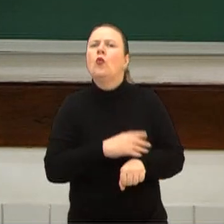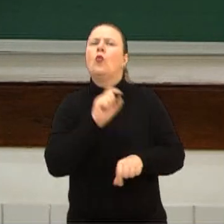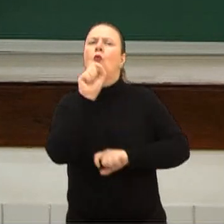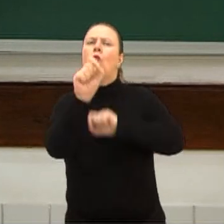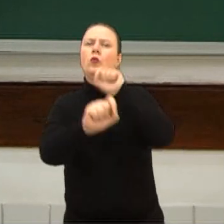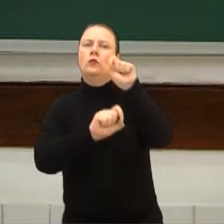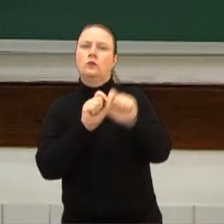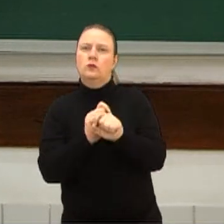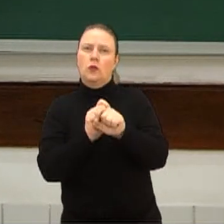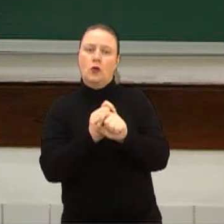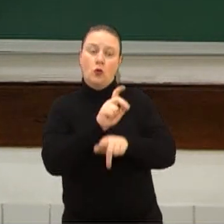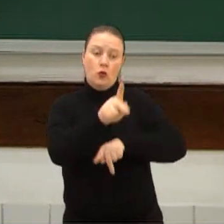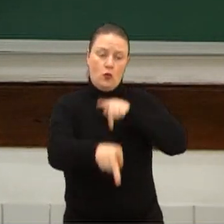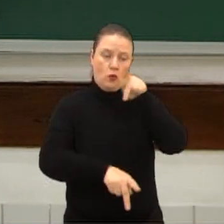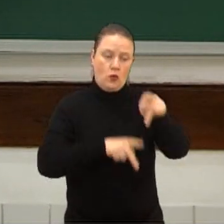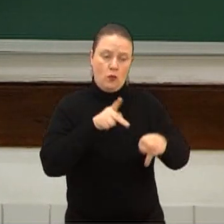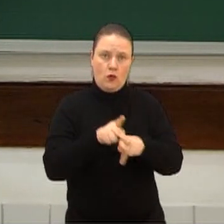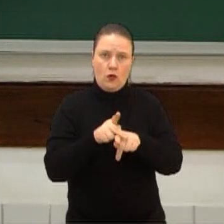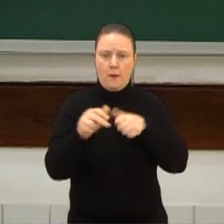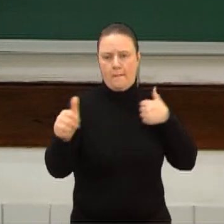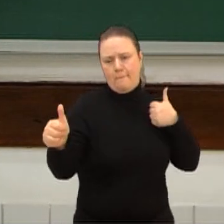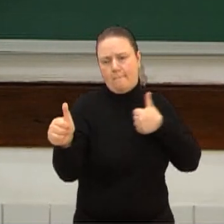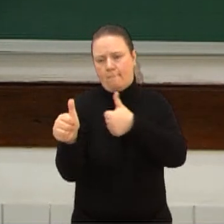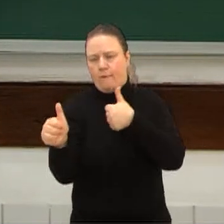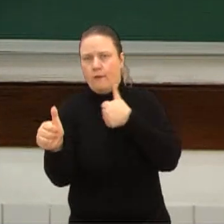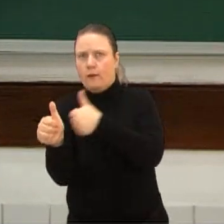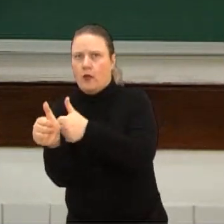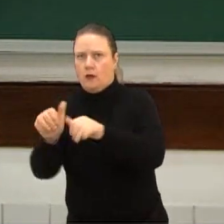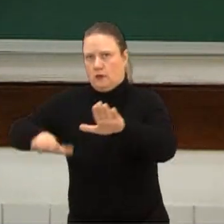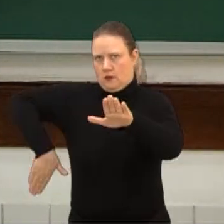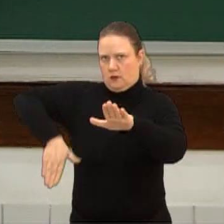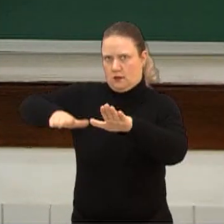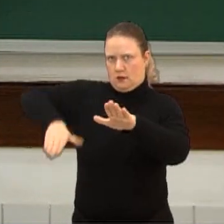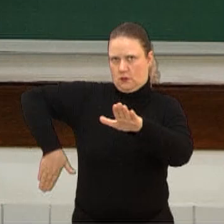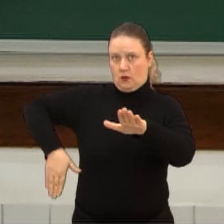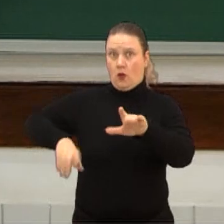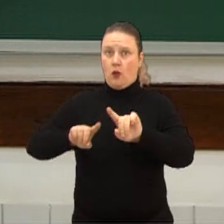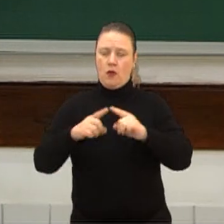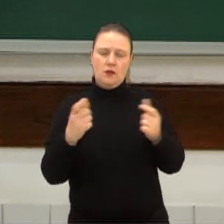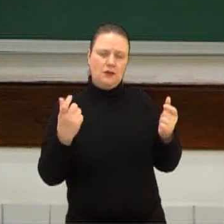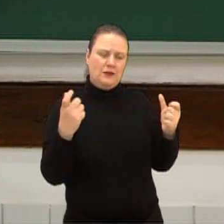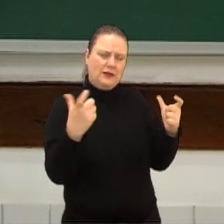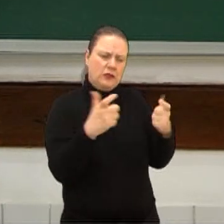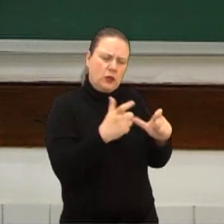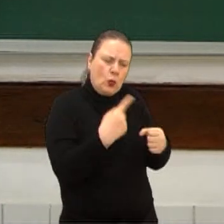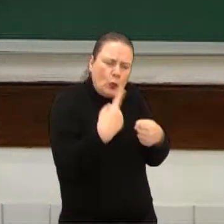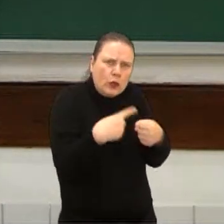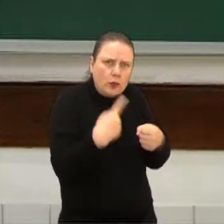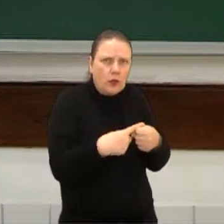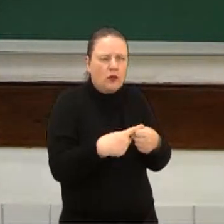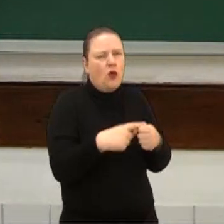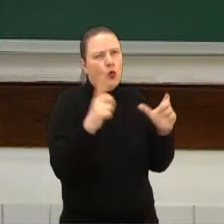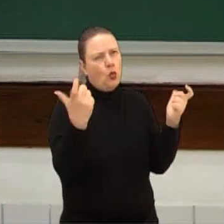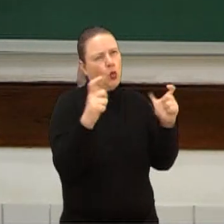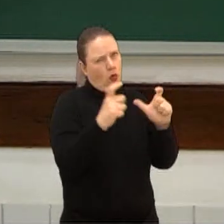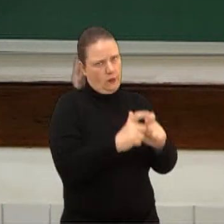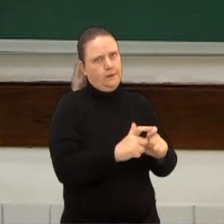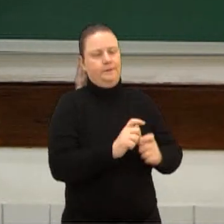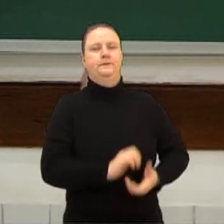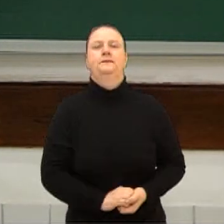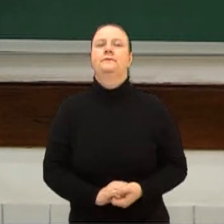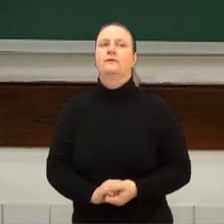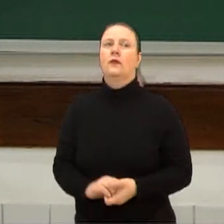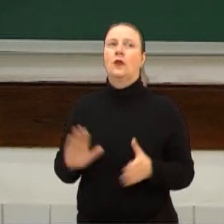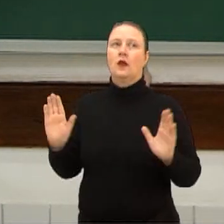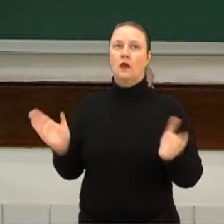concentração populacional mais litorânea e menor no interior. E assim fechamos esse próximo bloquinho. Olhando